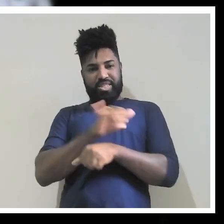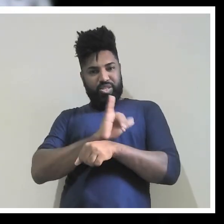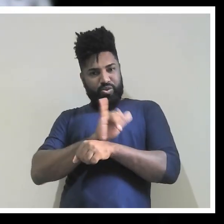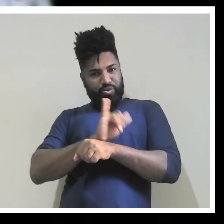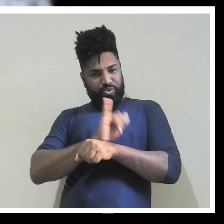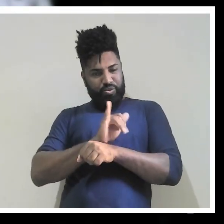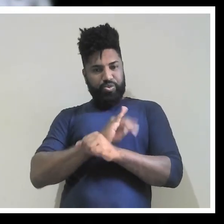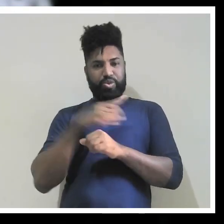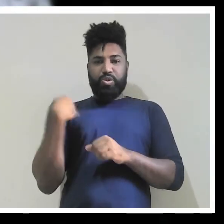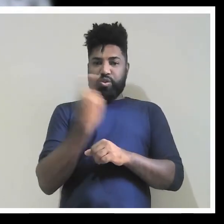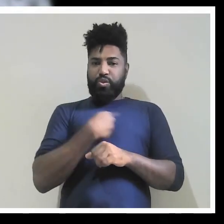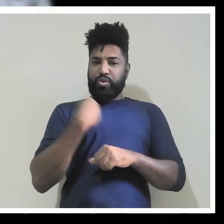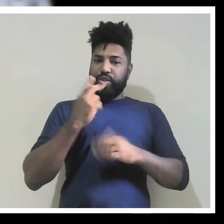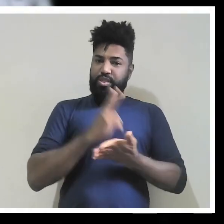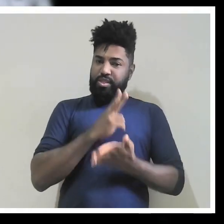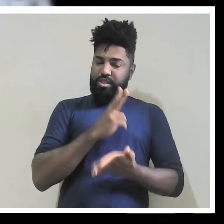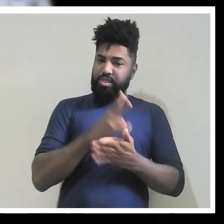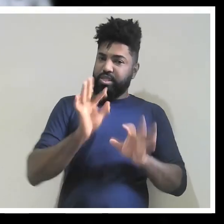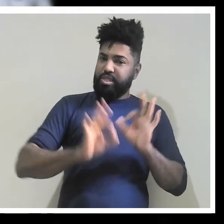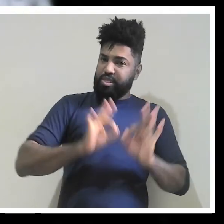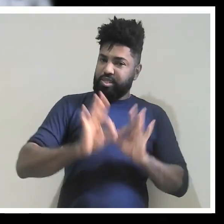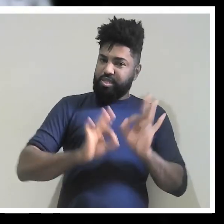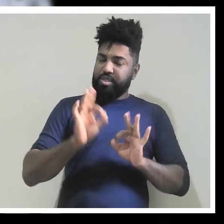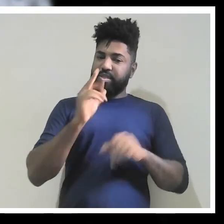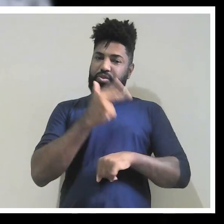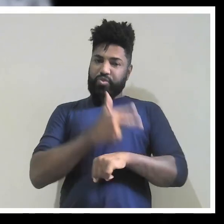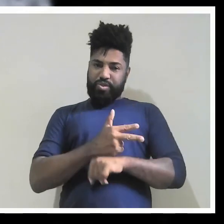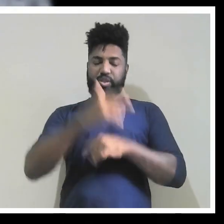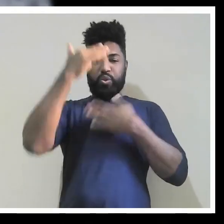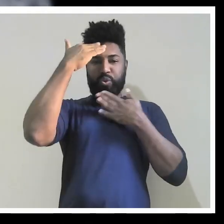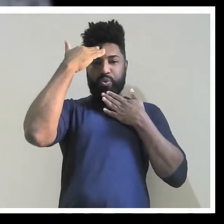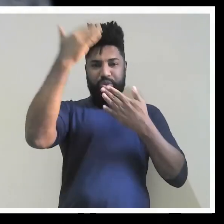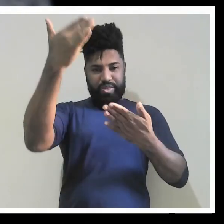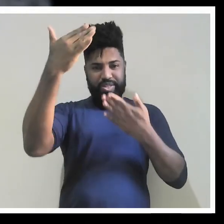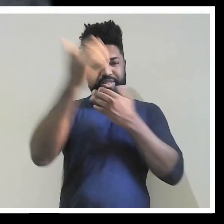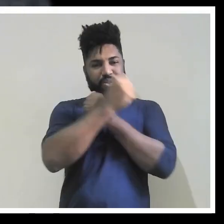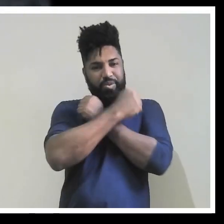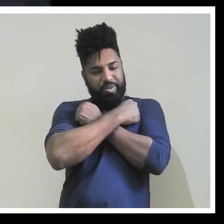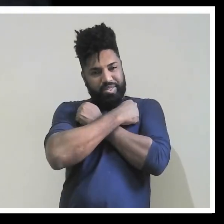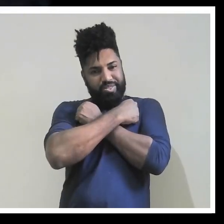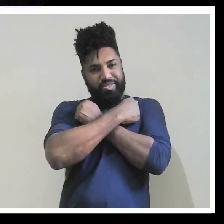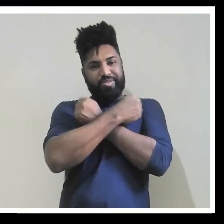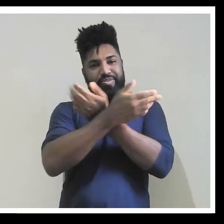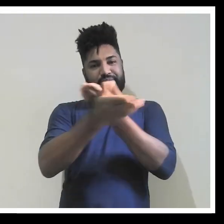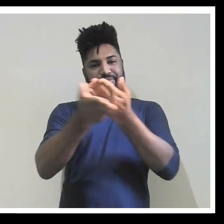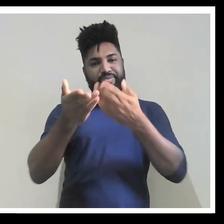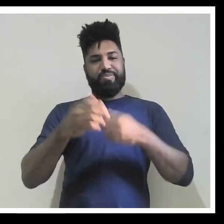YouTube para que nós continuássemos a preparar esses vídeos. Então muito obrigado e um grande abraço.